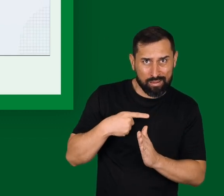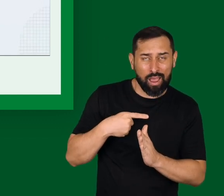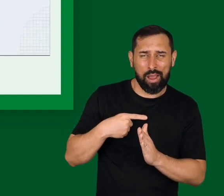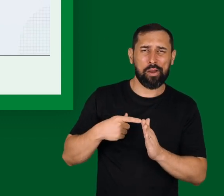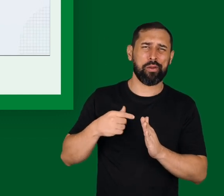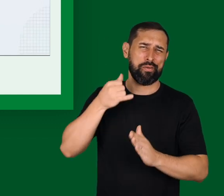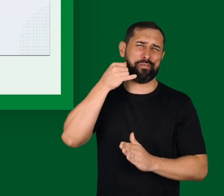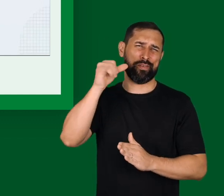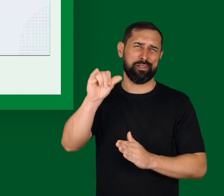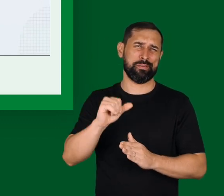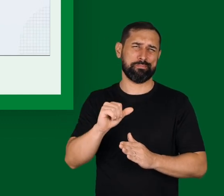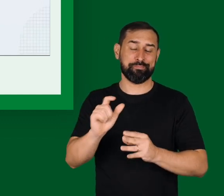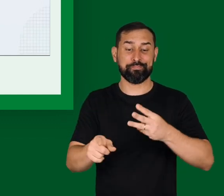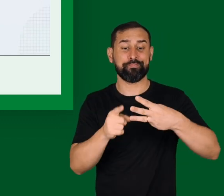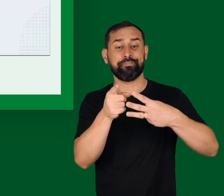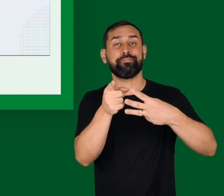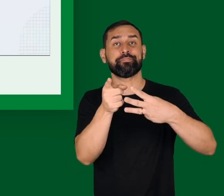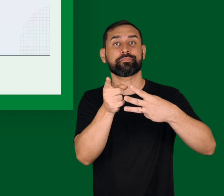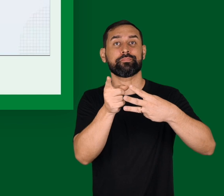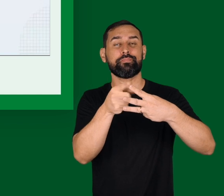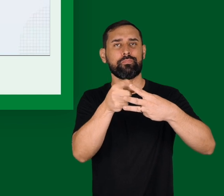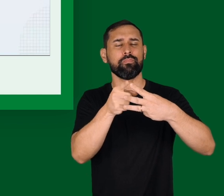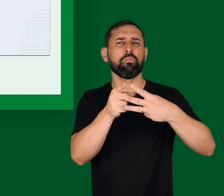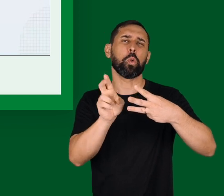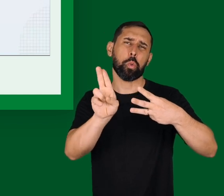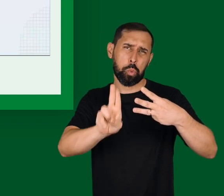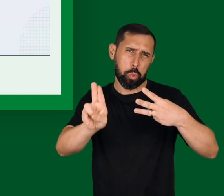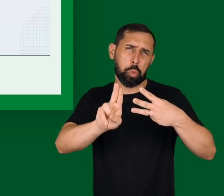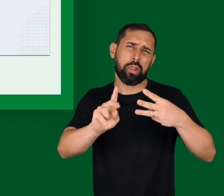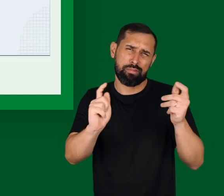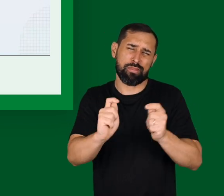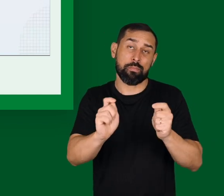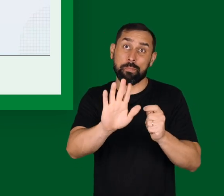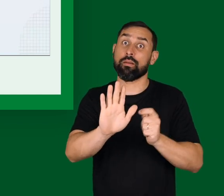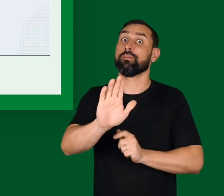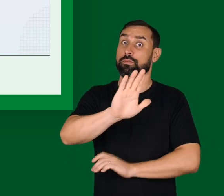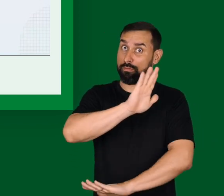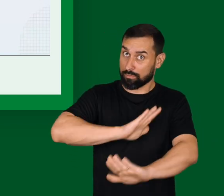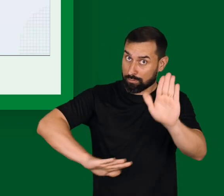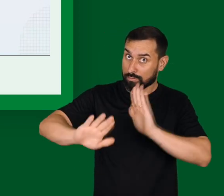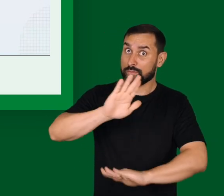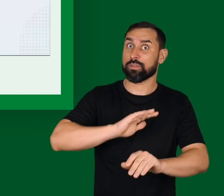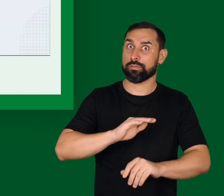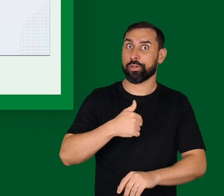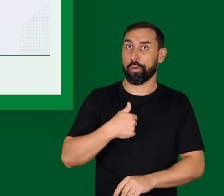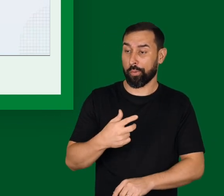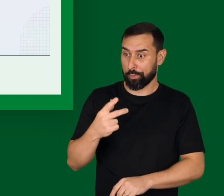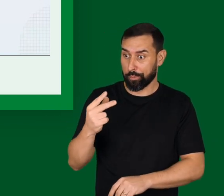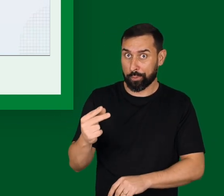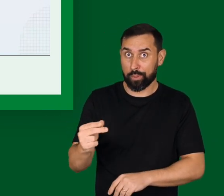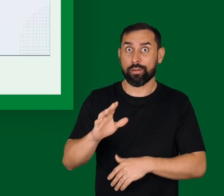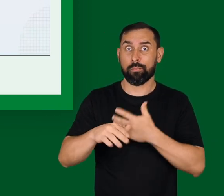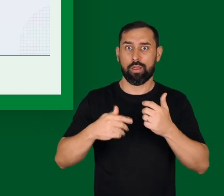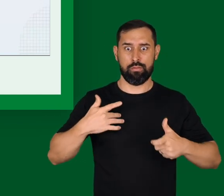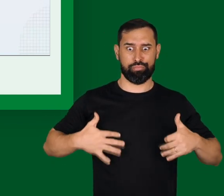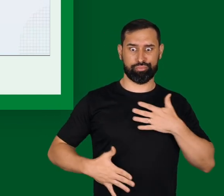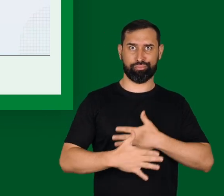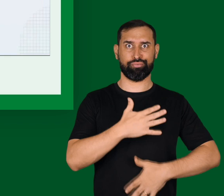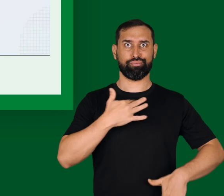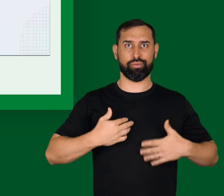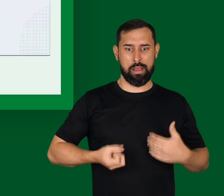intracraniana. O etomidato, ele é também utilizado, mas ele pode levar a